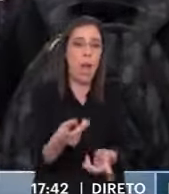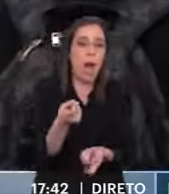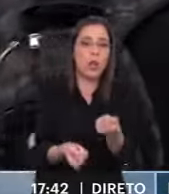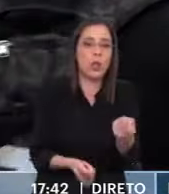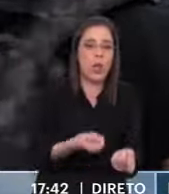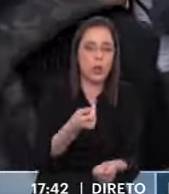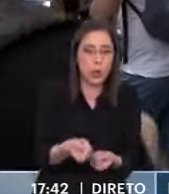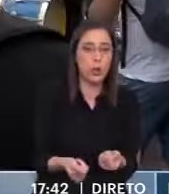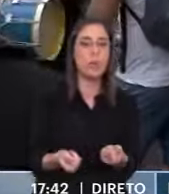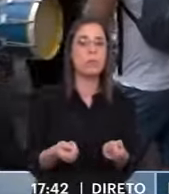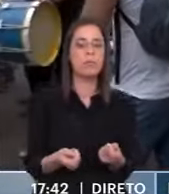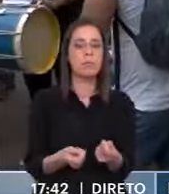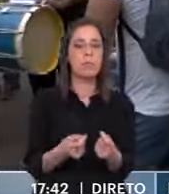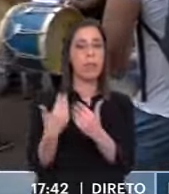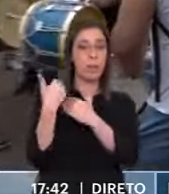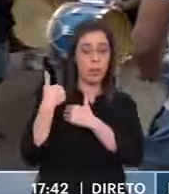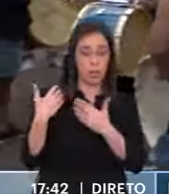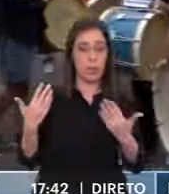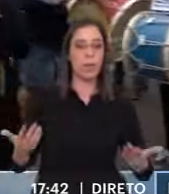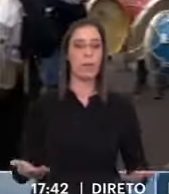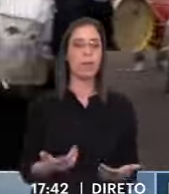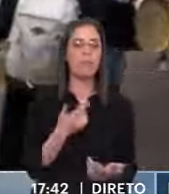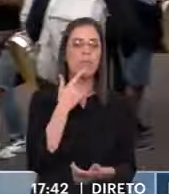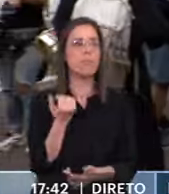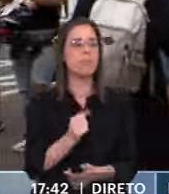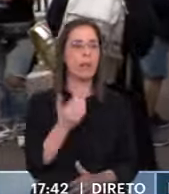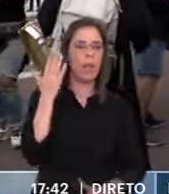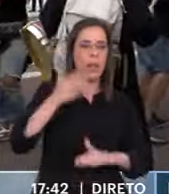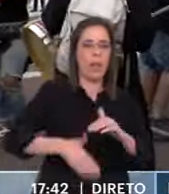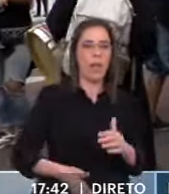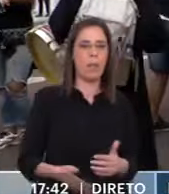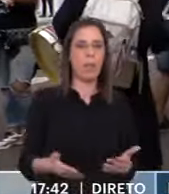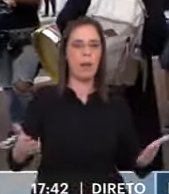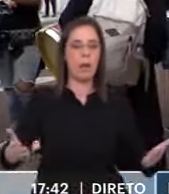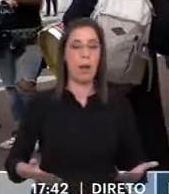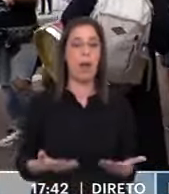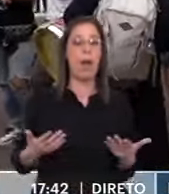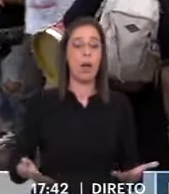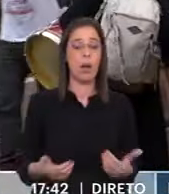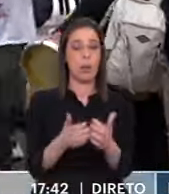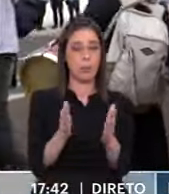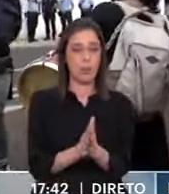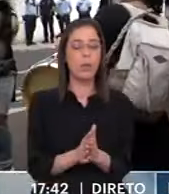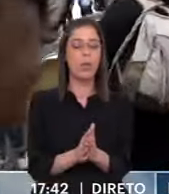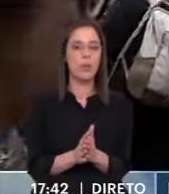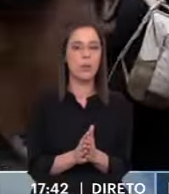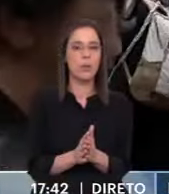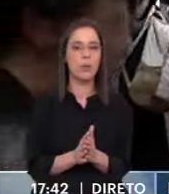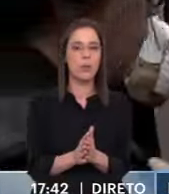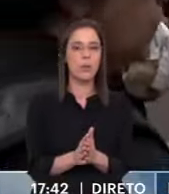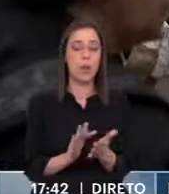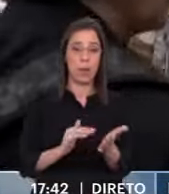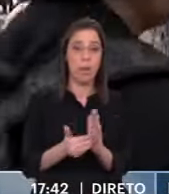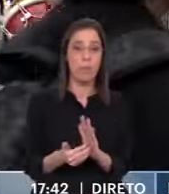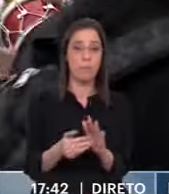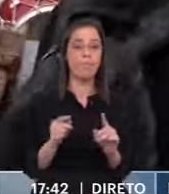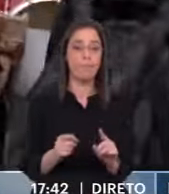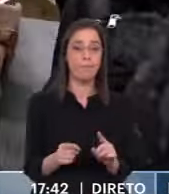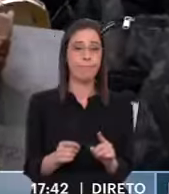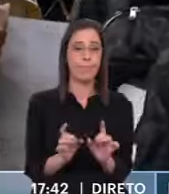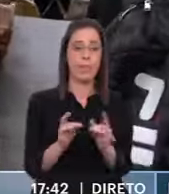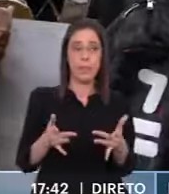progressiva, responsável. Não pode ser de um momento para o outro e agora vamos todos fazer estas provas em